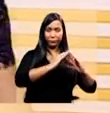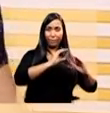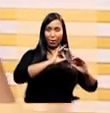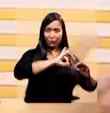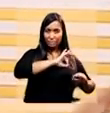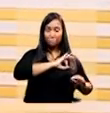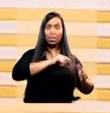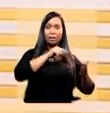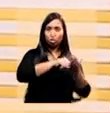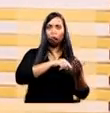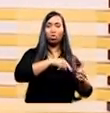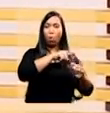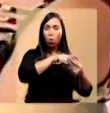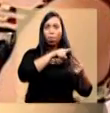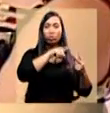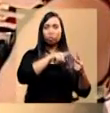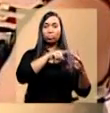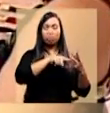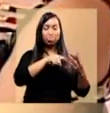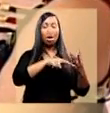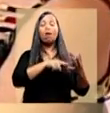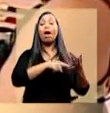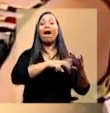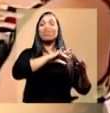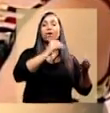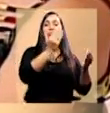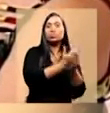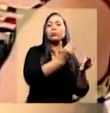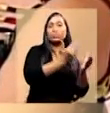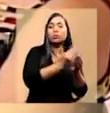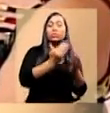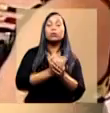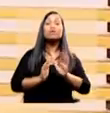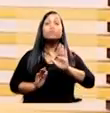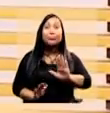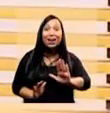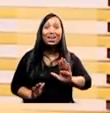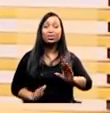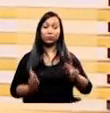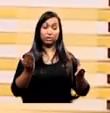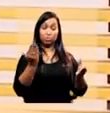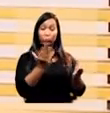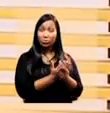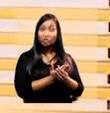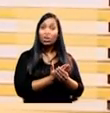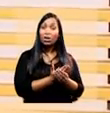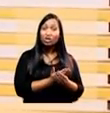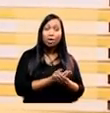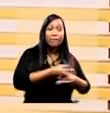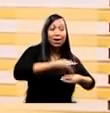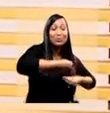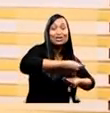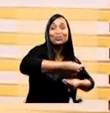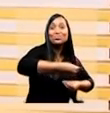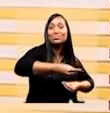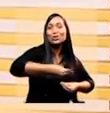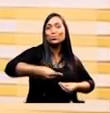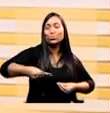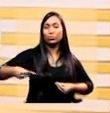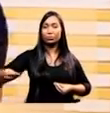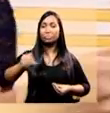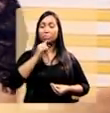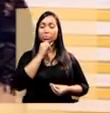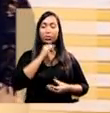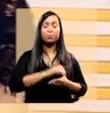1, 2, 3, vira processo, né, Dálice? Vai virando processo. Só que esses processos, eles vão